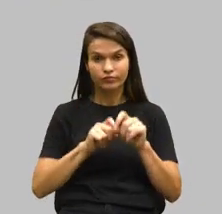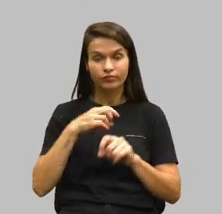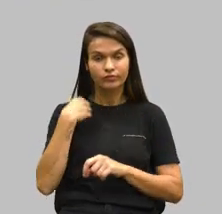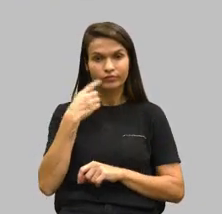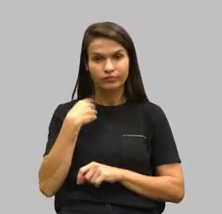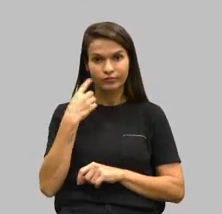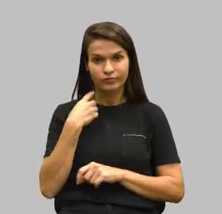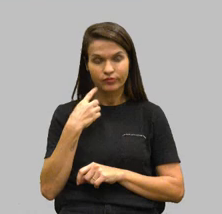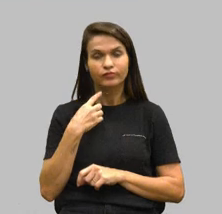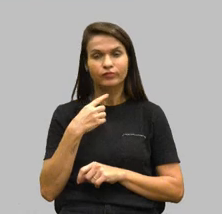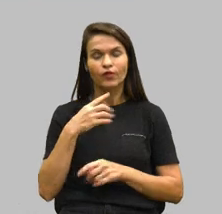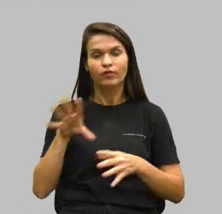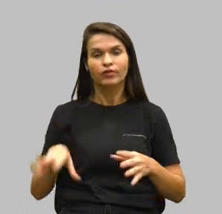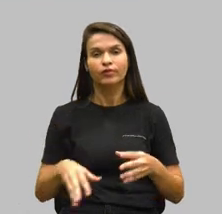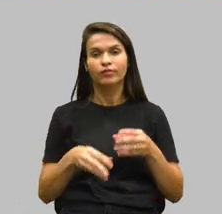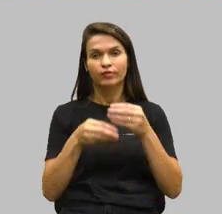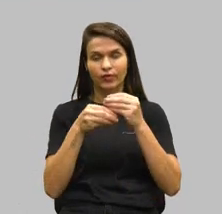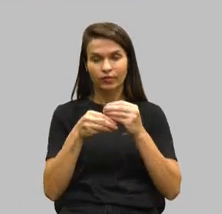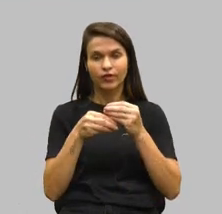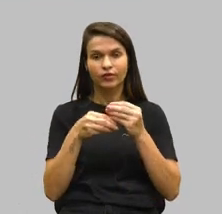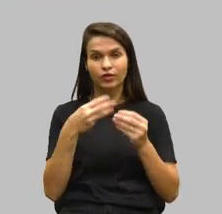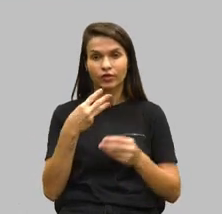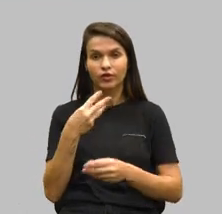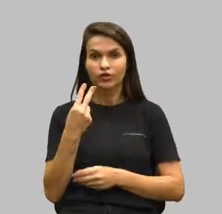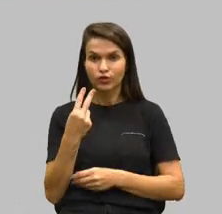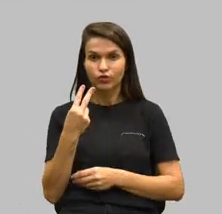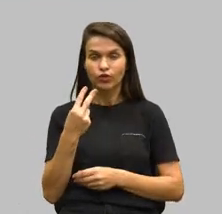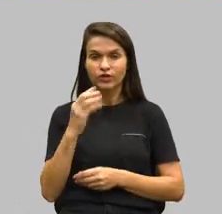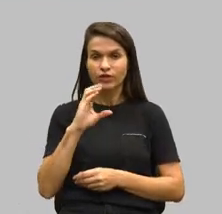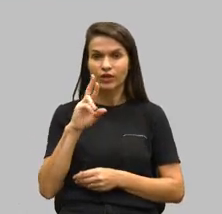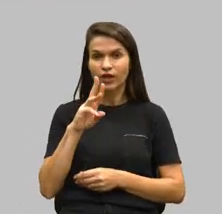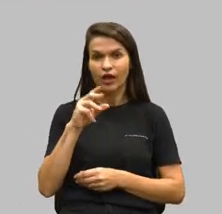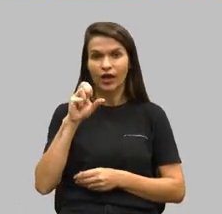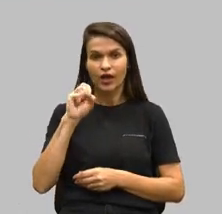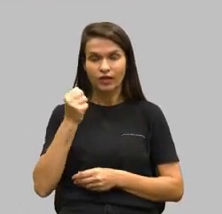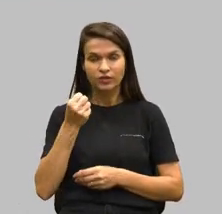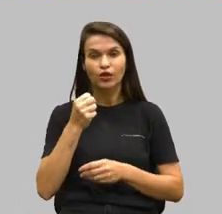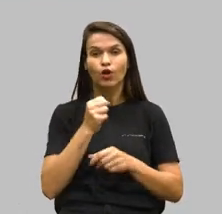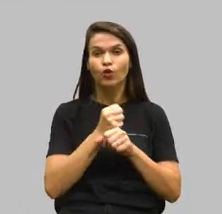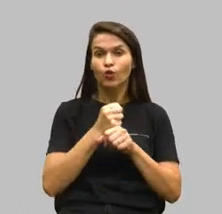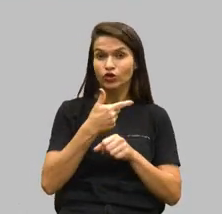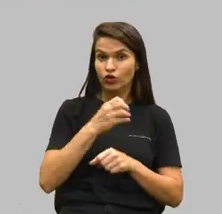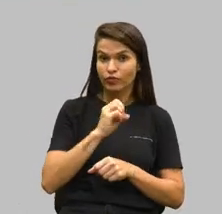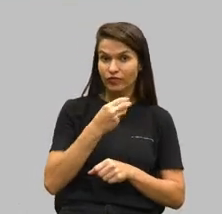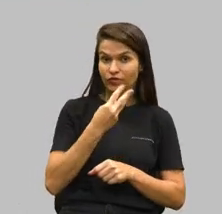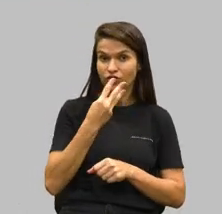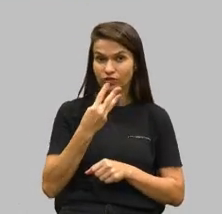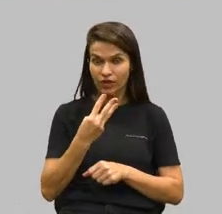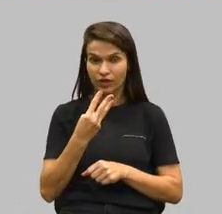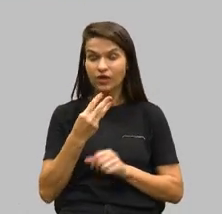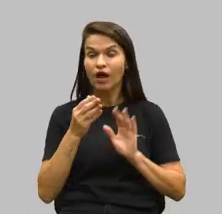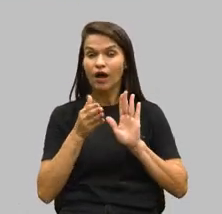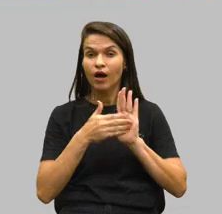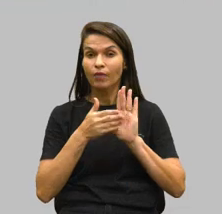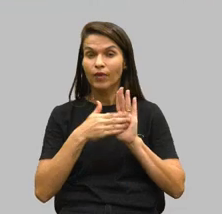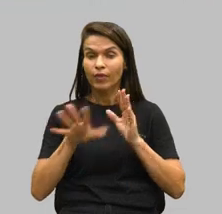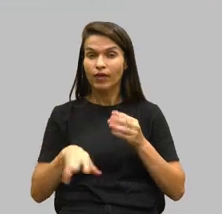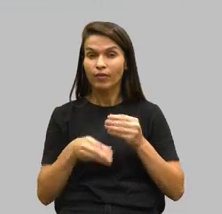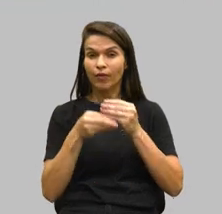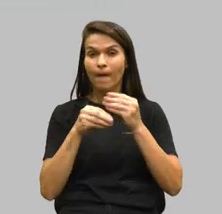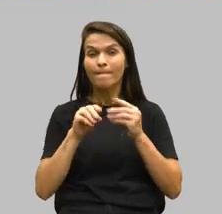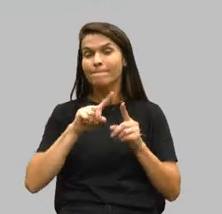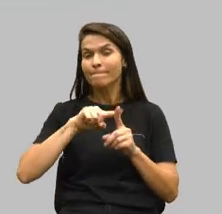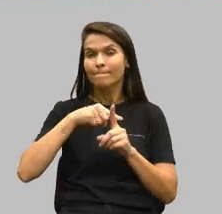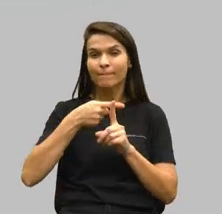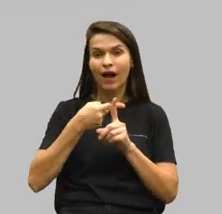que que foram implementados 32 creias municipais no ano de 2023 e a proposta é implementar mais